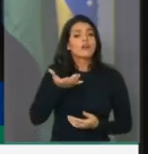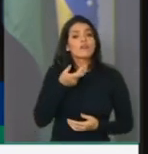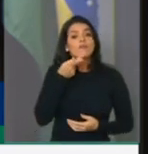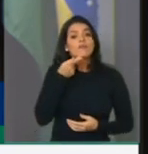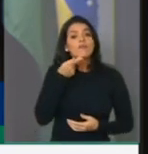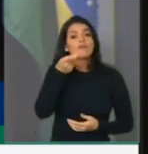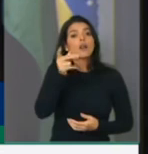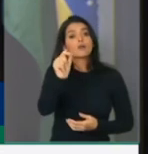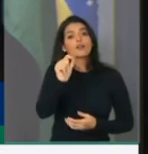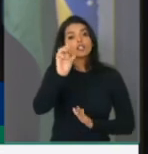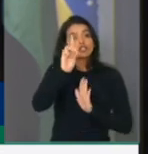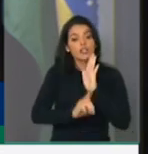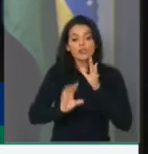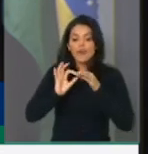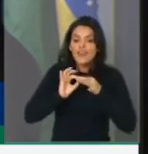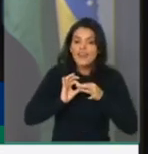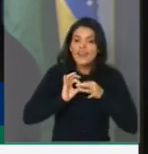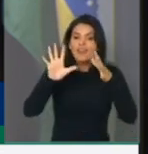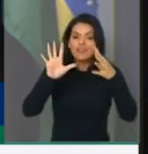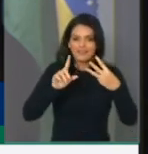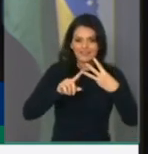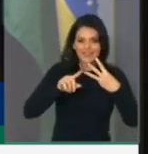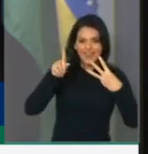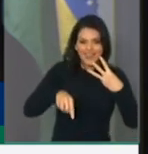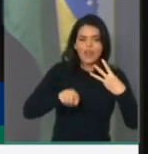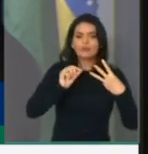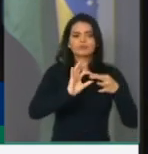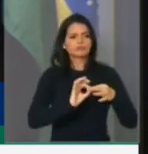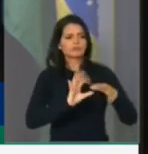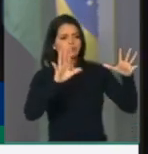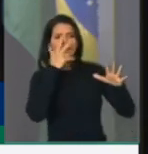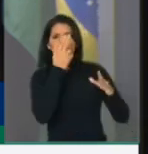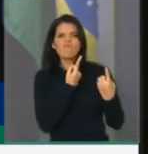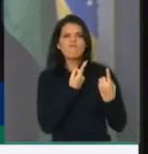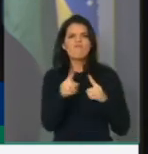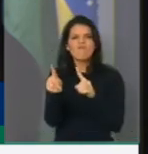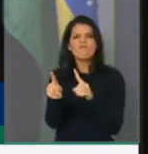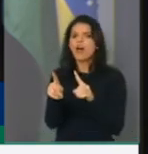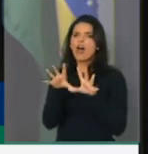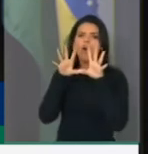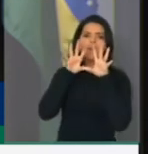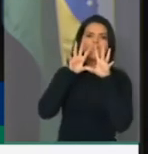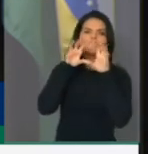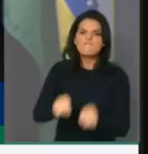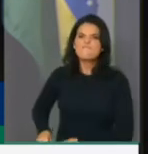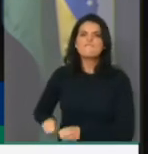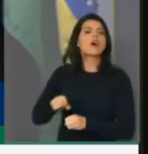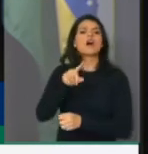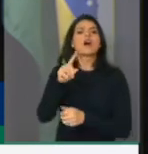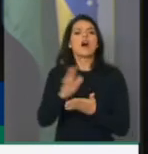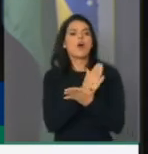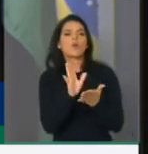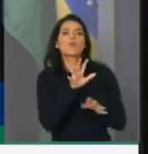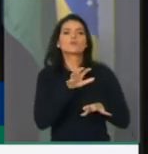destacar o direito à liberdade é um direito que está sendo atacado frontalmente por